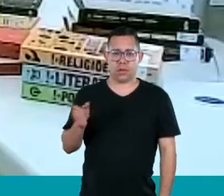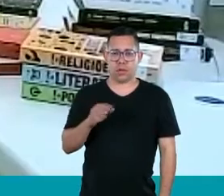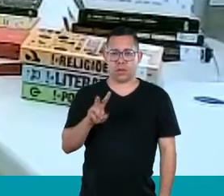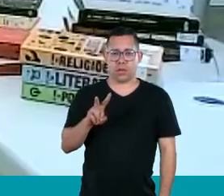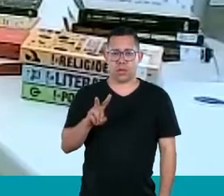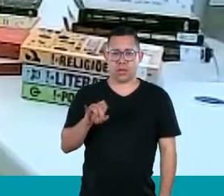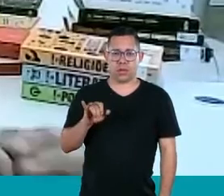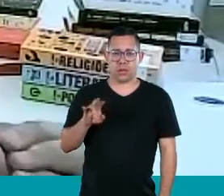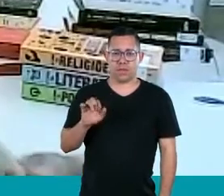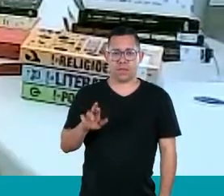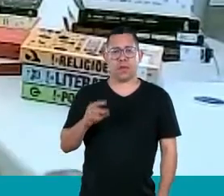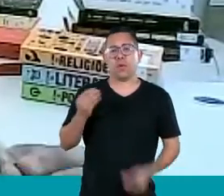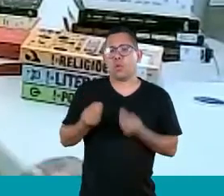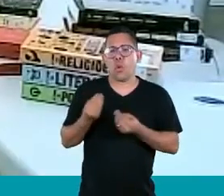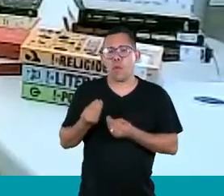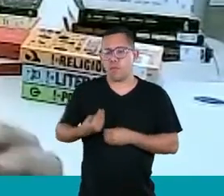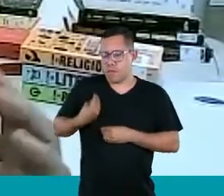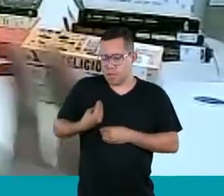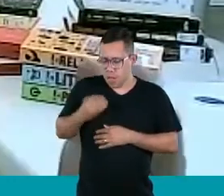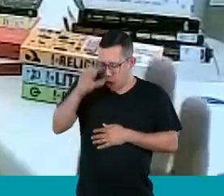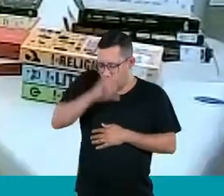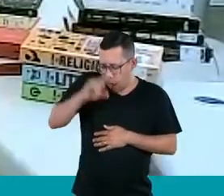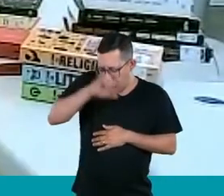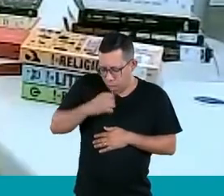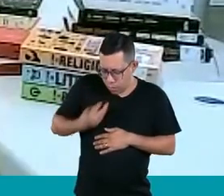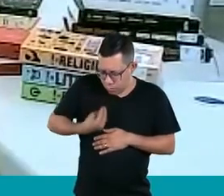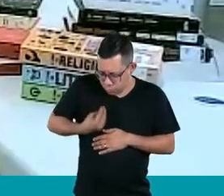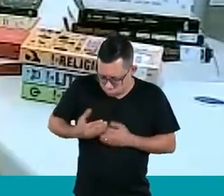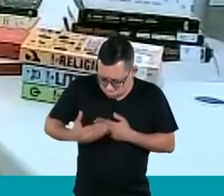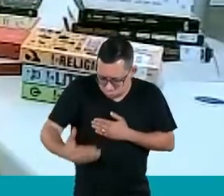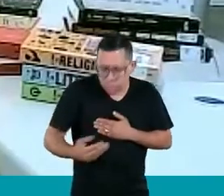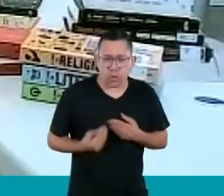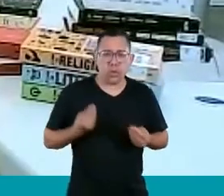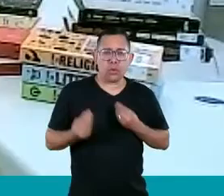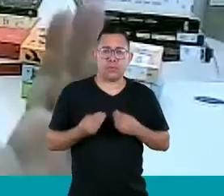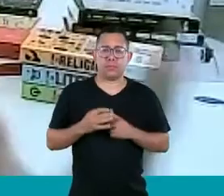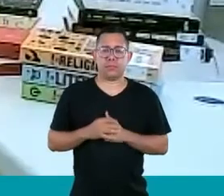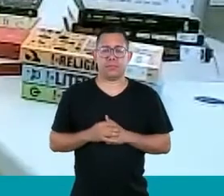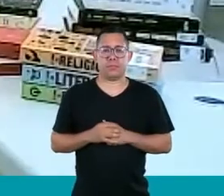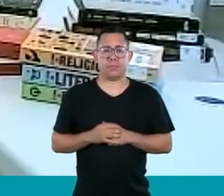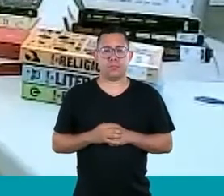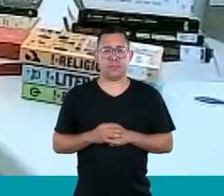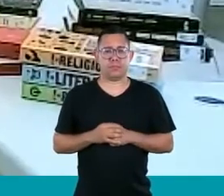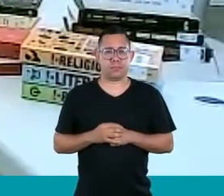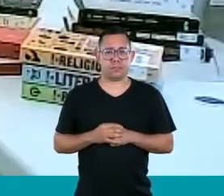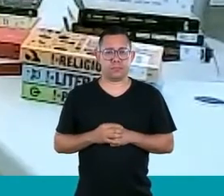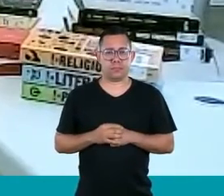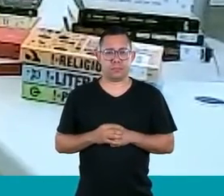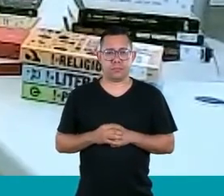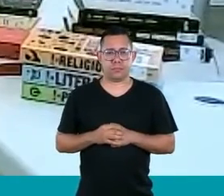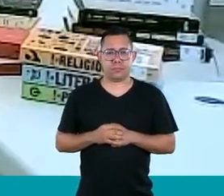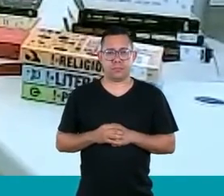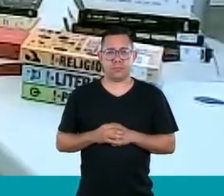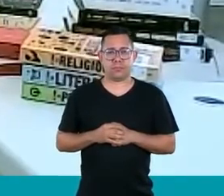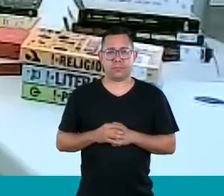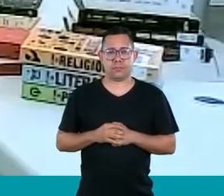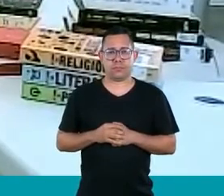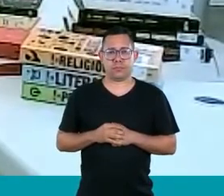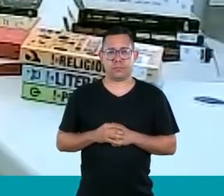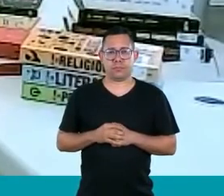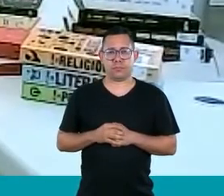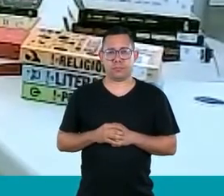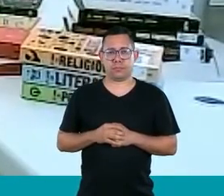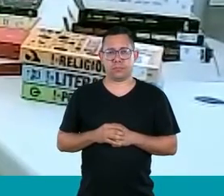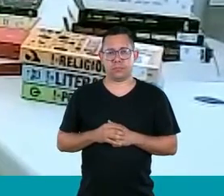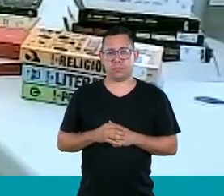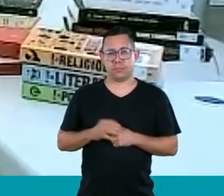pensar um pouco sobre isso. Então, vou tentar amarrar as minhas ideias a este livro. Em Aprender a Viver, Mohan, ele